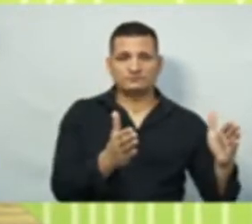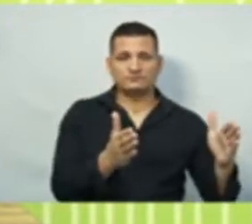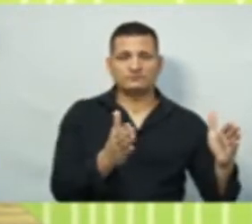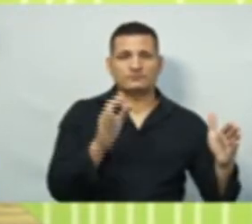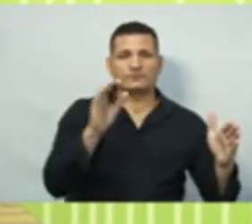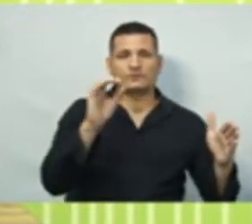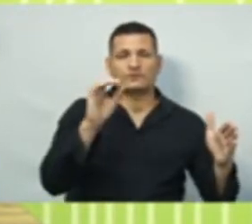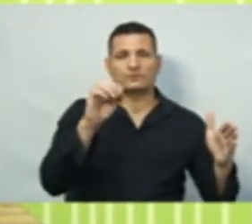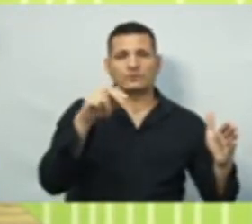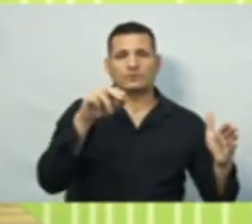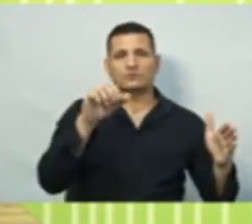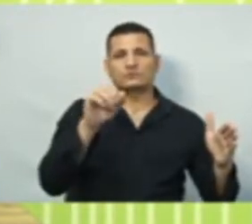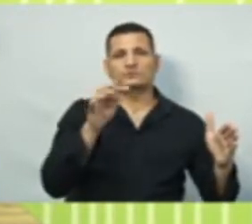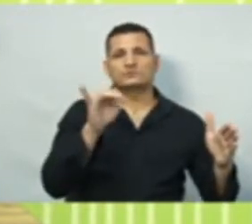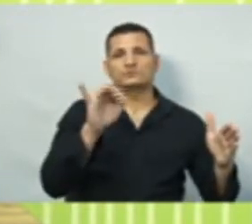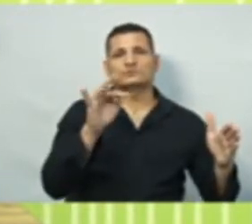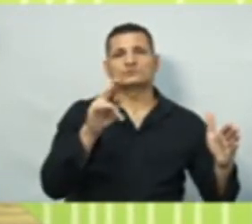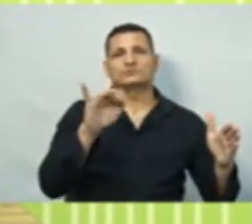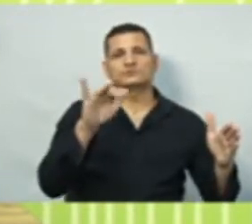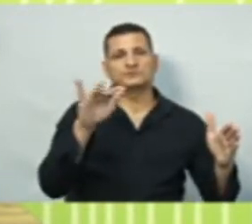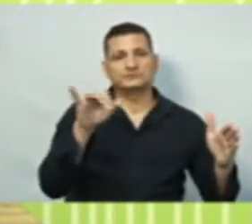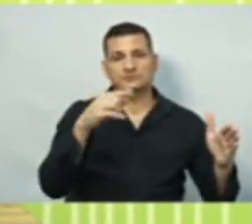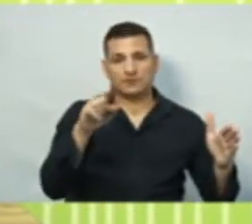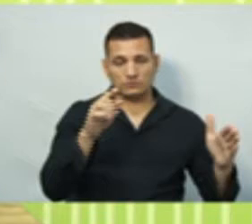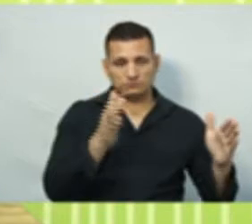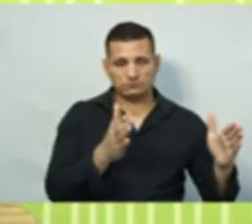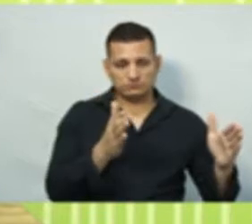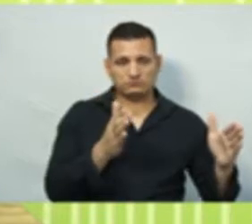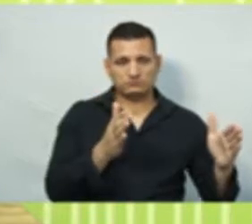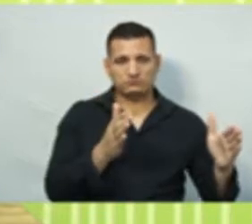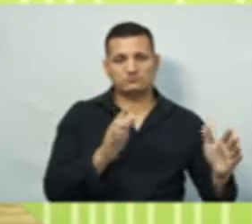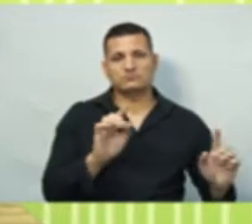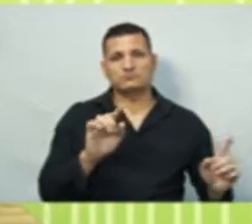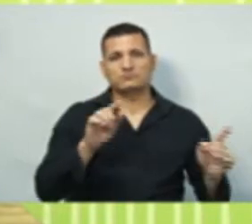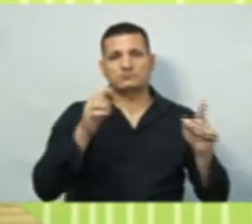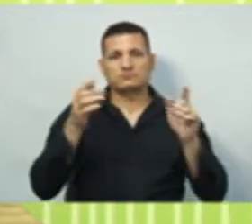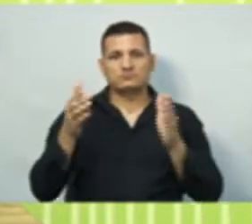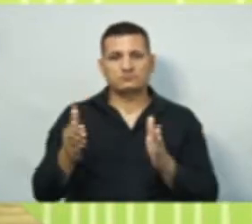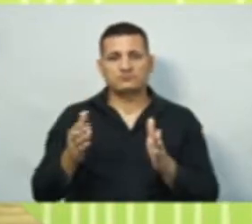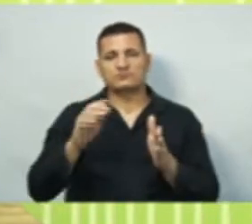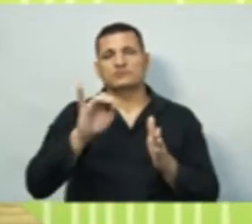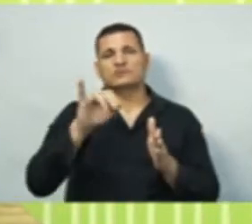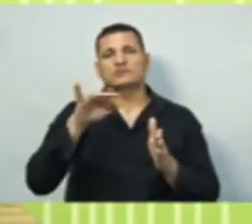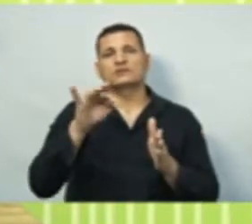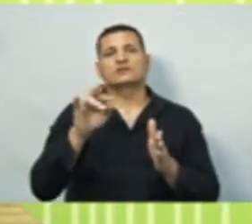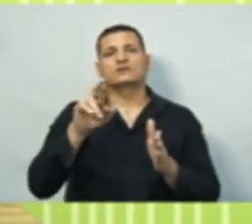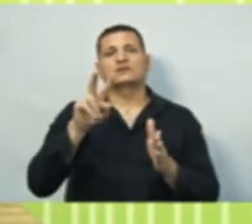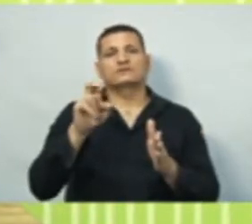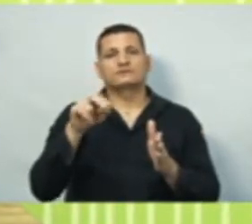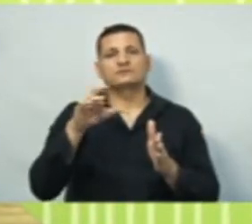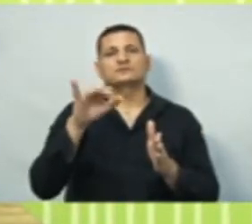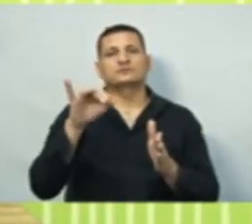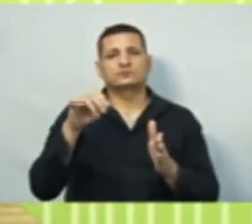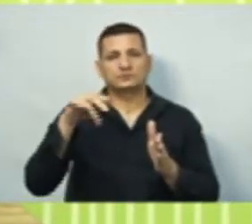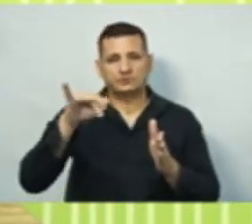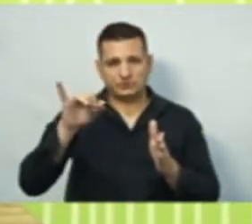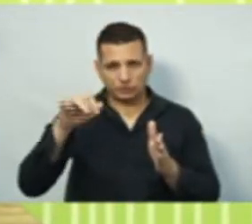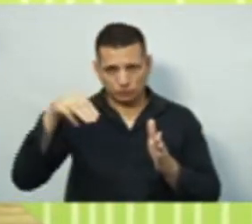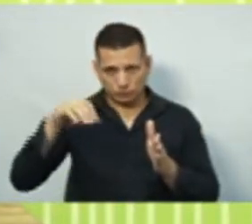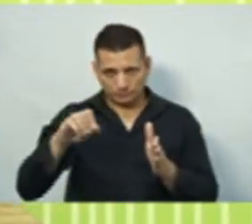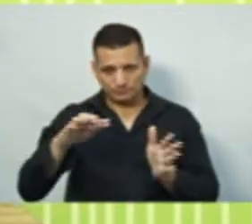da Constituição do Ordenamento Jurídico. Nós vimos a fase do intervencionismo. E nós vimos a